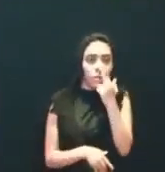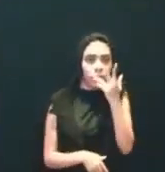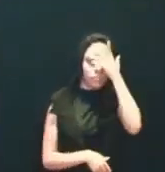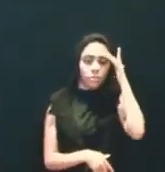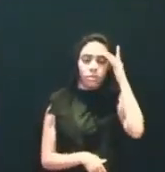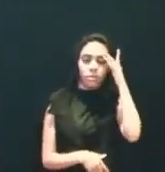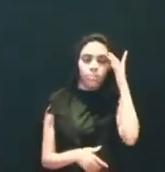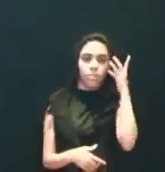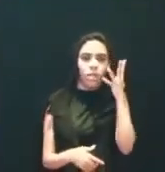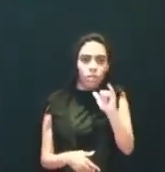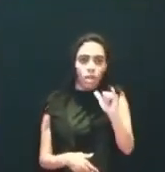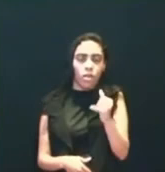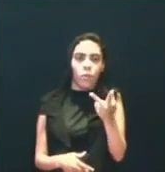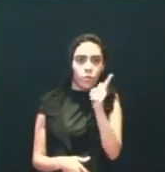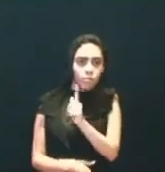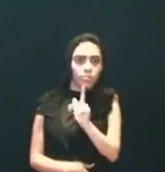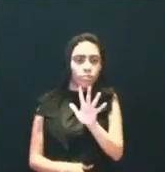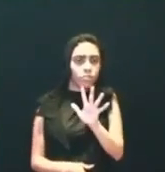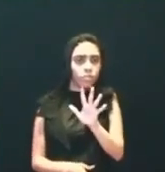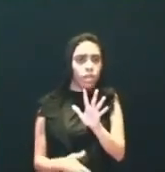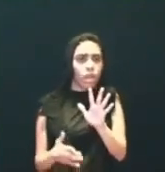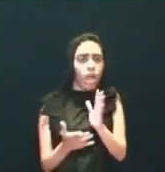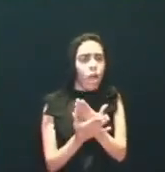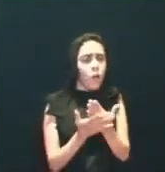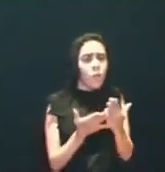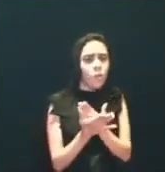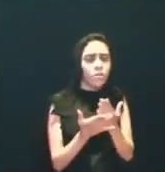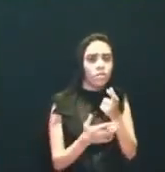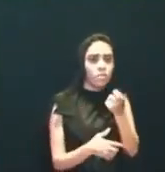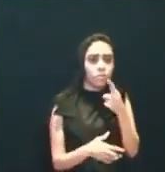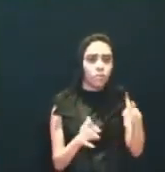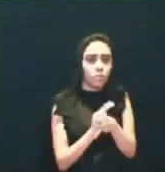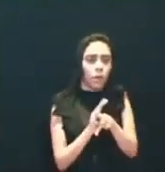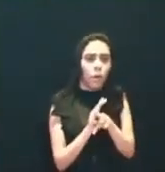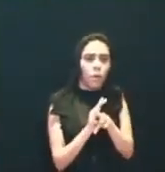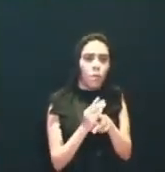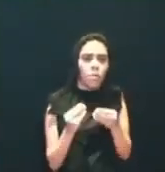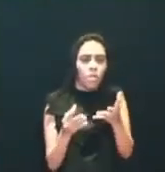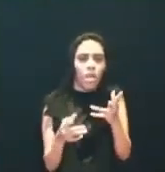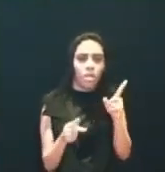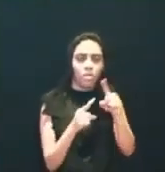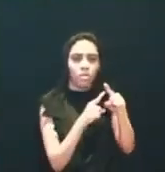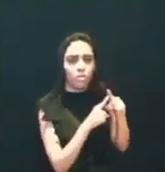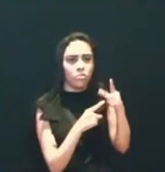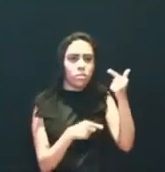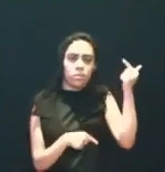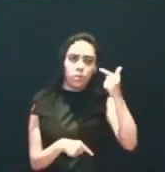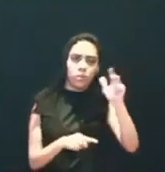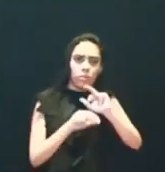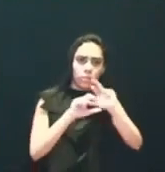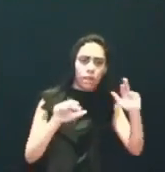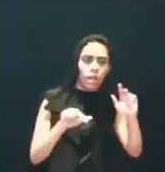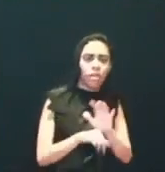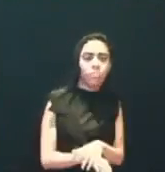responde ao imatinib. E respondia muito mal às drogas de segunda geração, nilotinib e dasatinib.